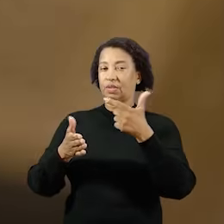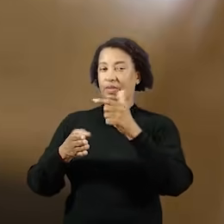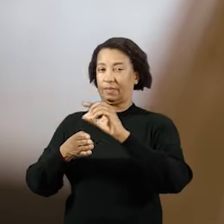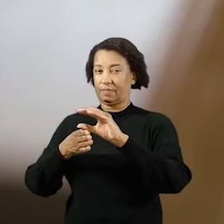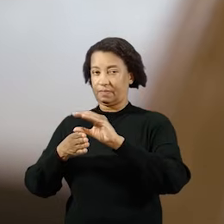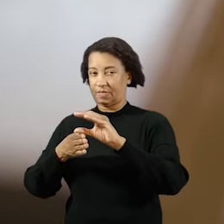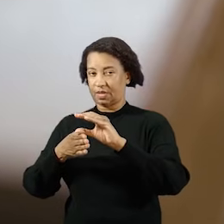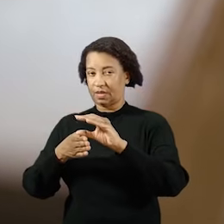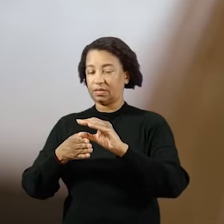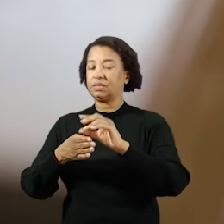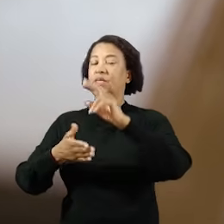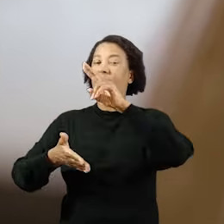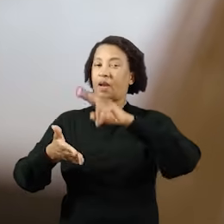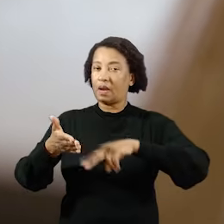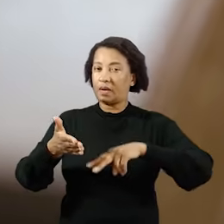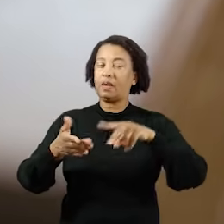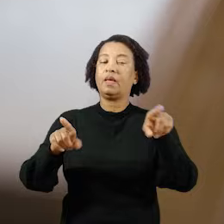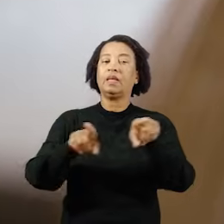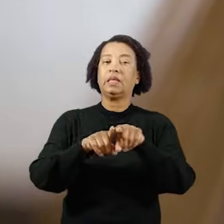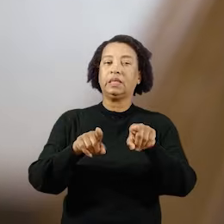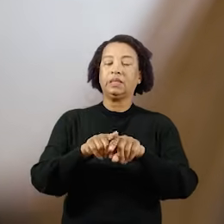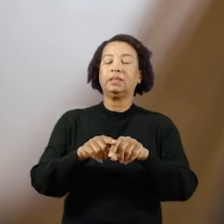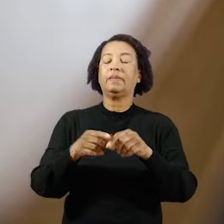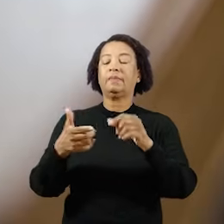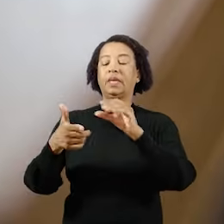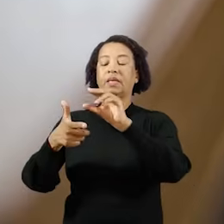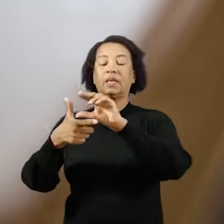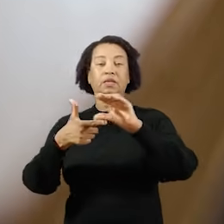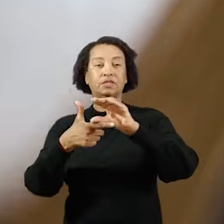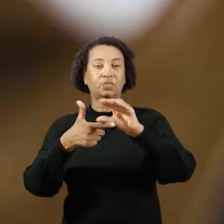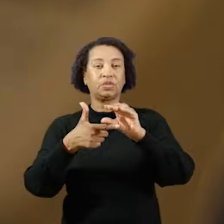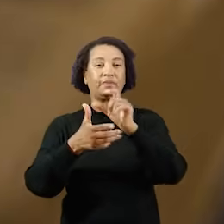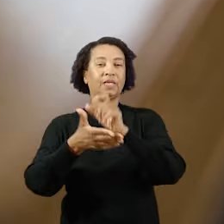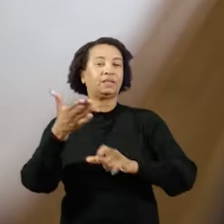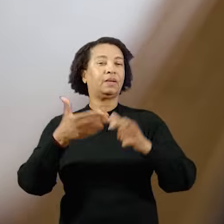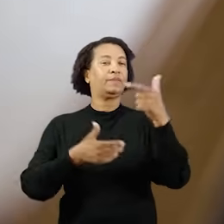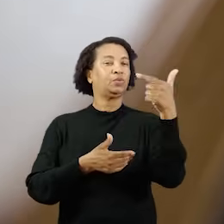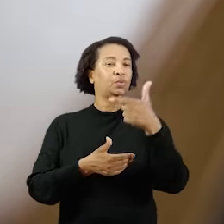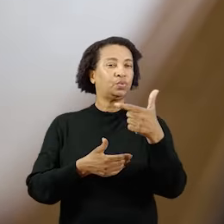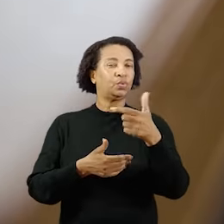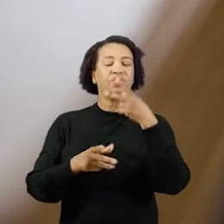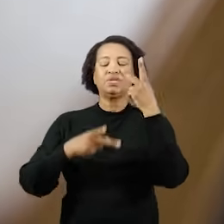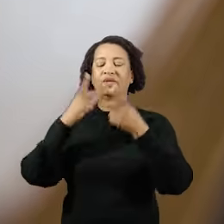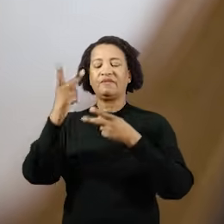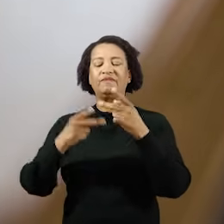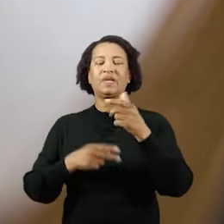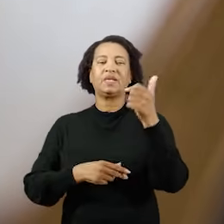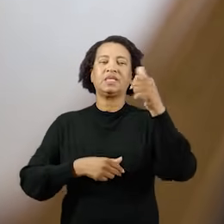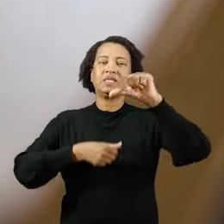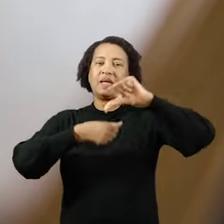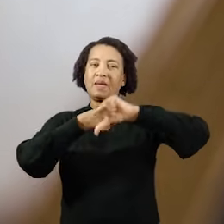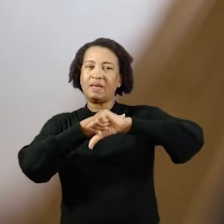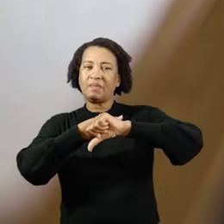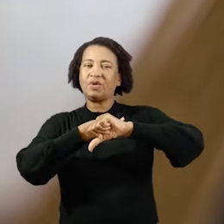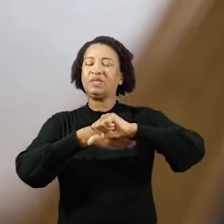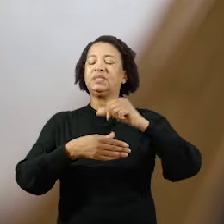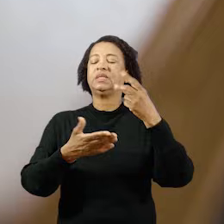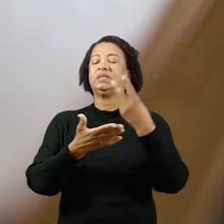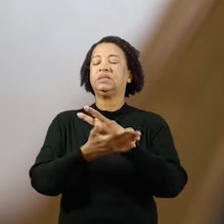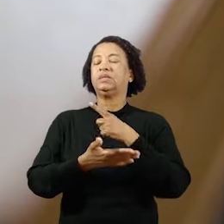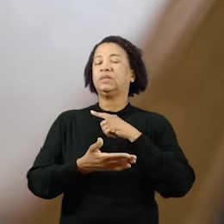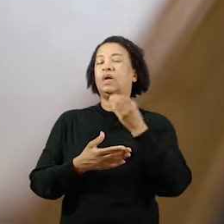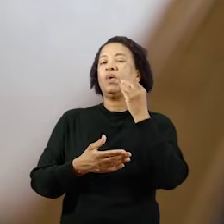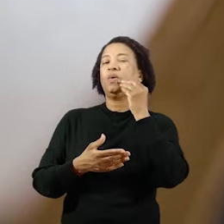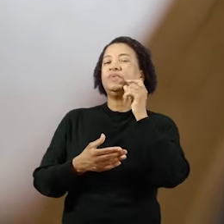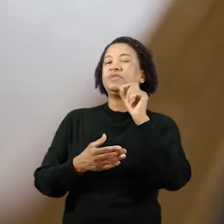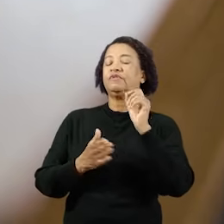capítulo 2 da segunda carta. Conforme Paulo confronta o problema da imoralidade na igreja, observamos o foco no que hoje